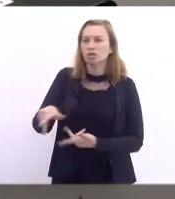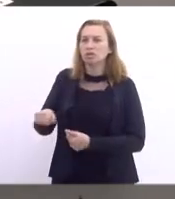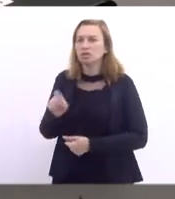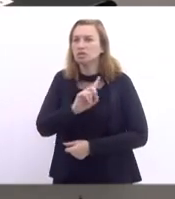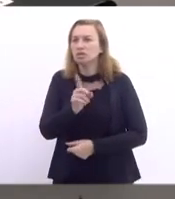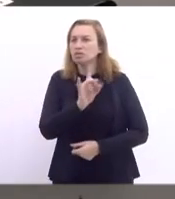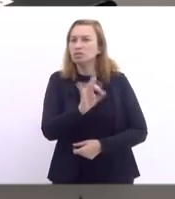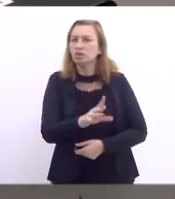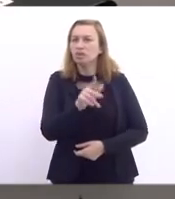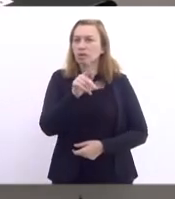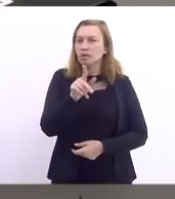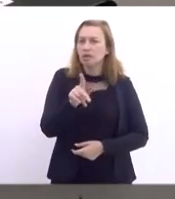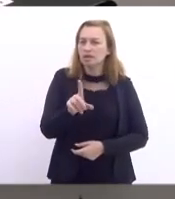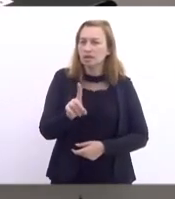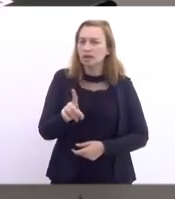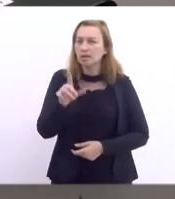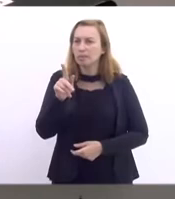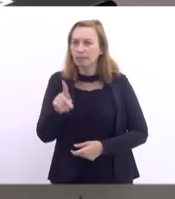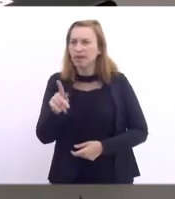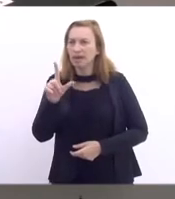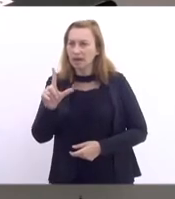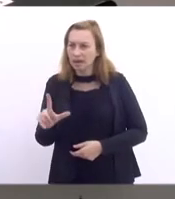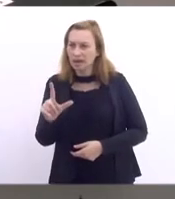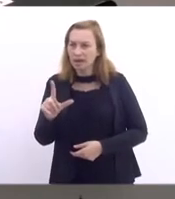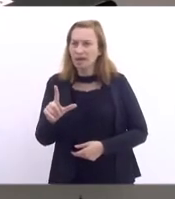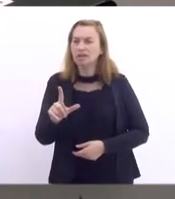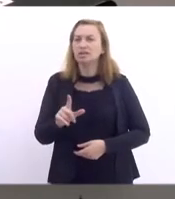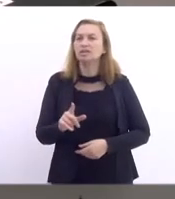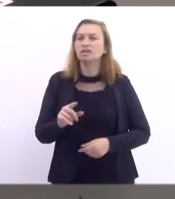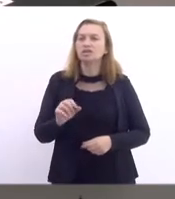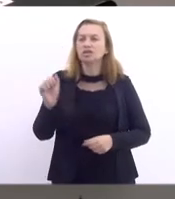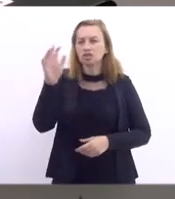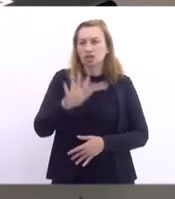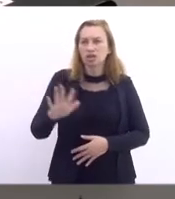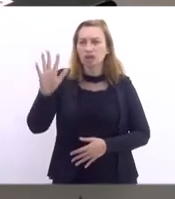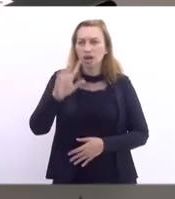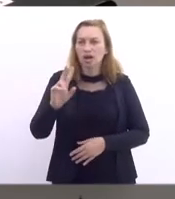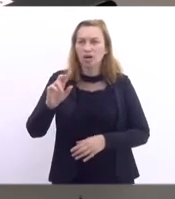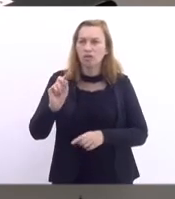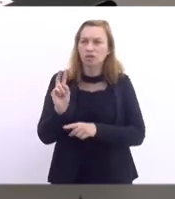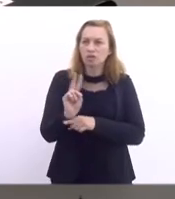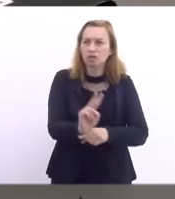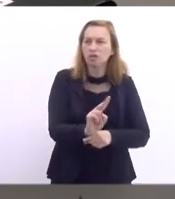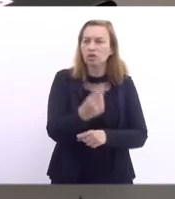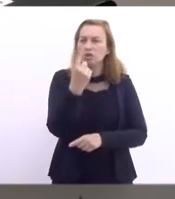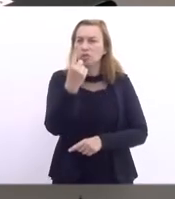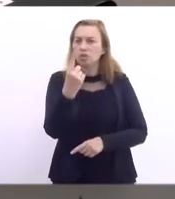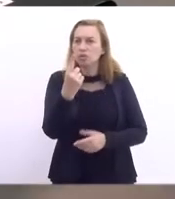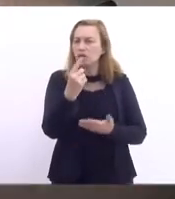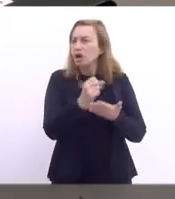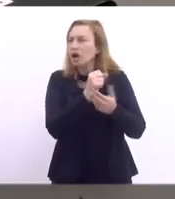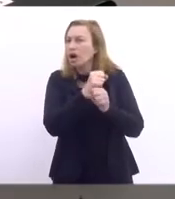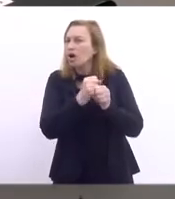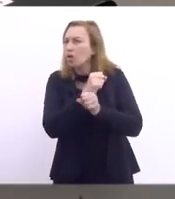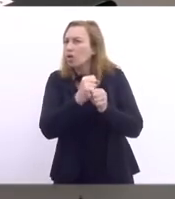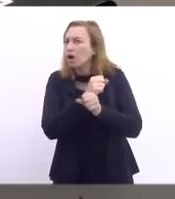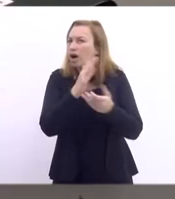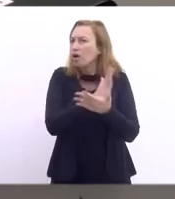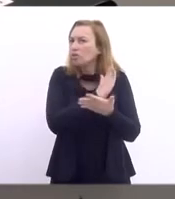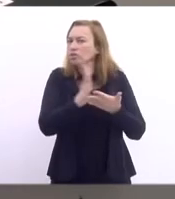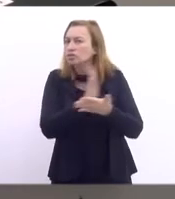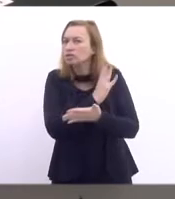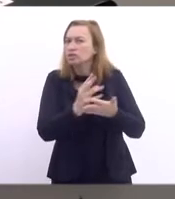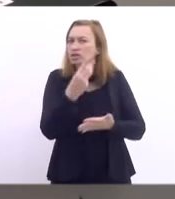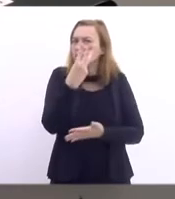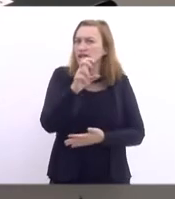de uma maneira geral estavam alguns anos de três a